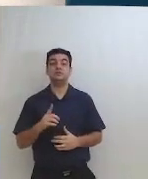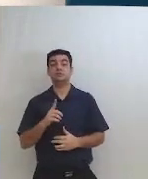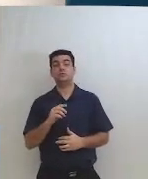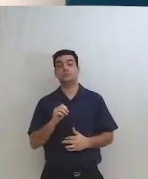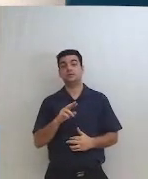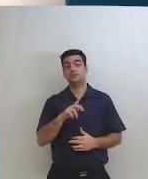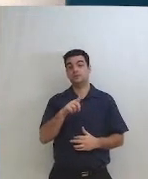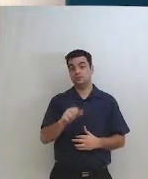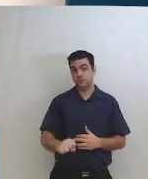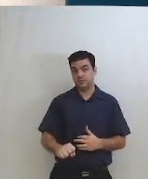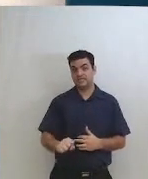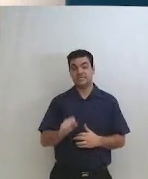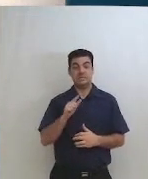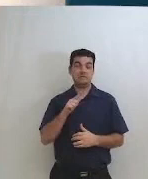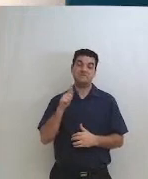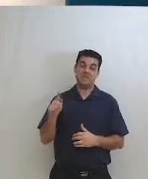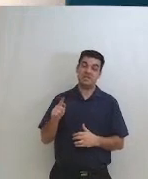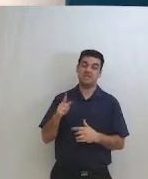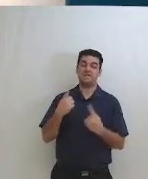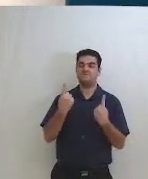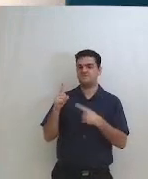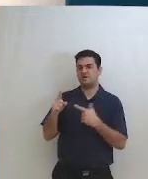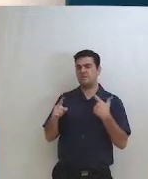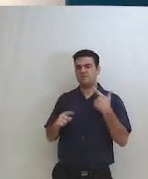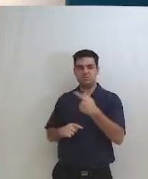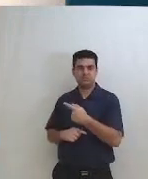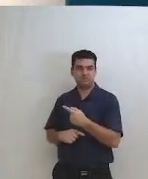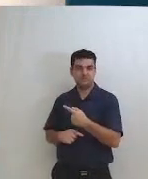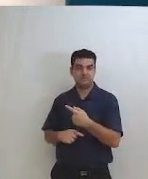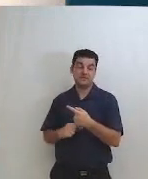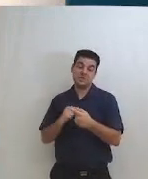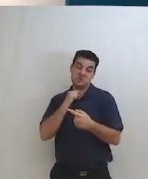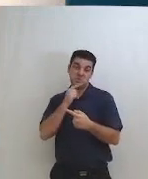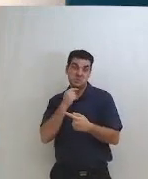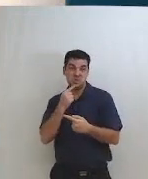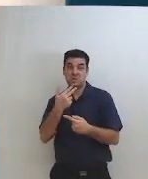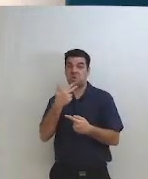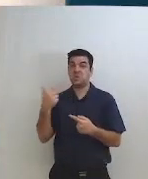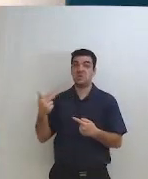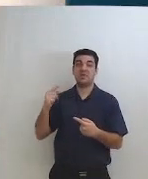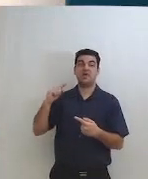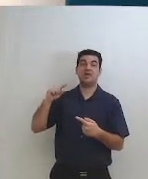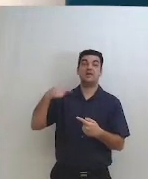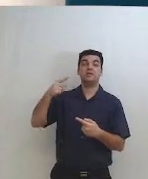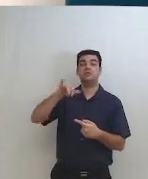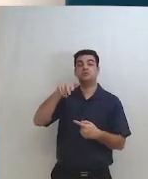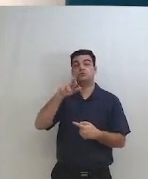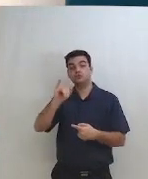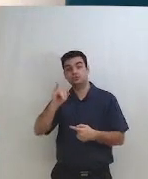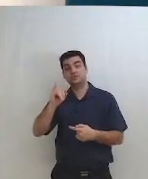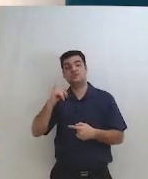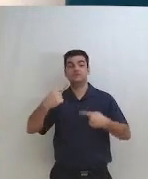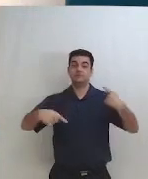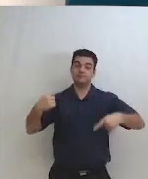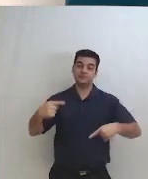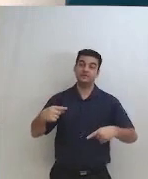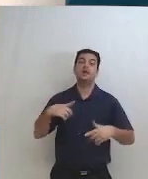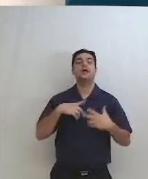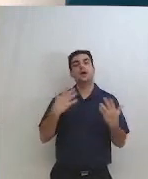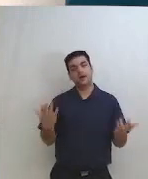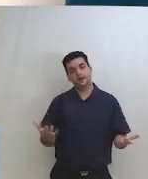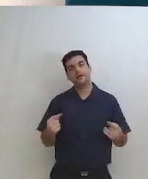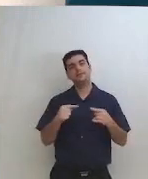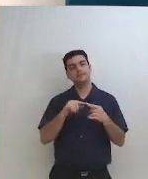do crime doloso contra a vida e que eventual dúvida deverá ser dirimida perante o tribunal de júri, encontra-se presente a justa causa para a pronúncia, não